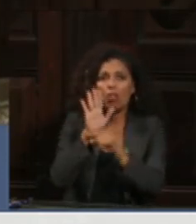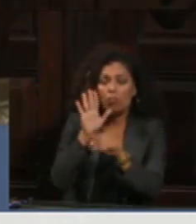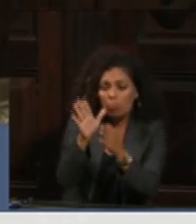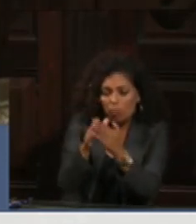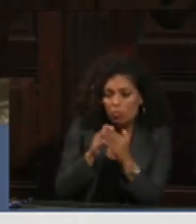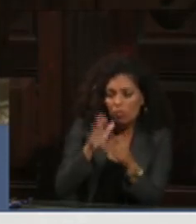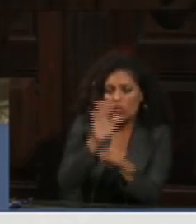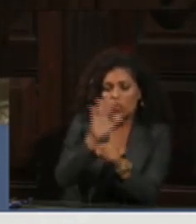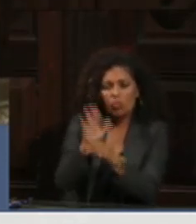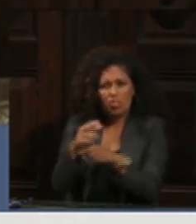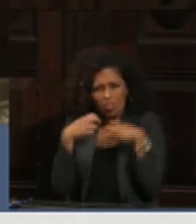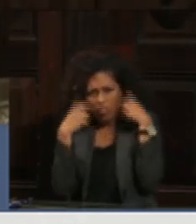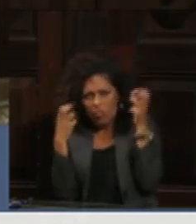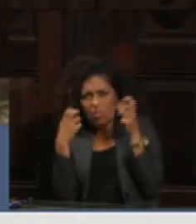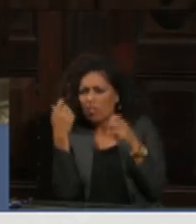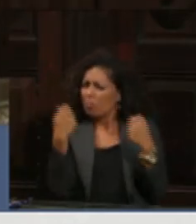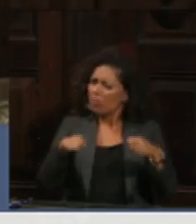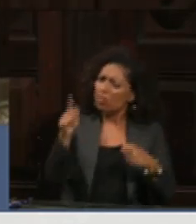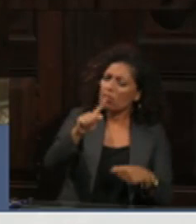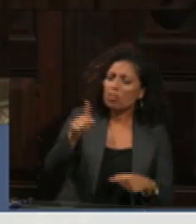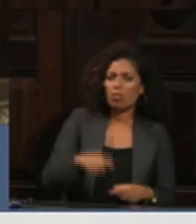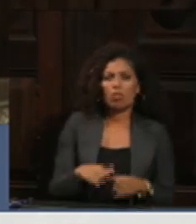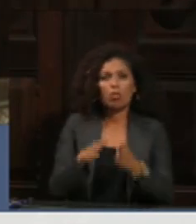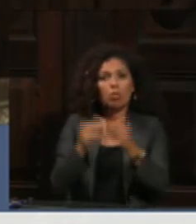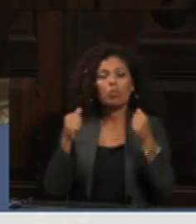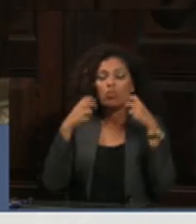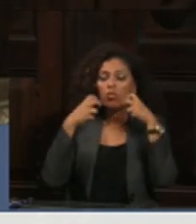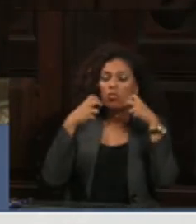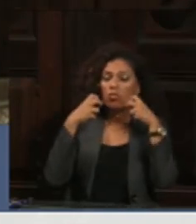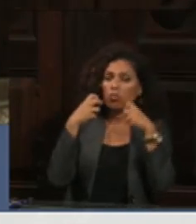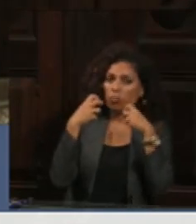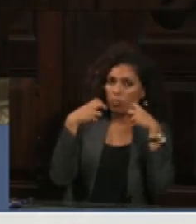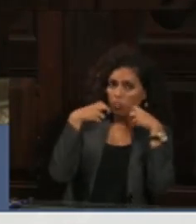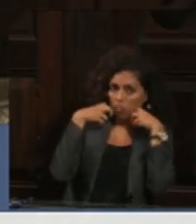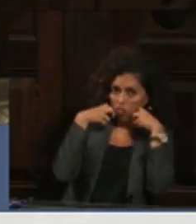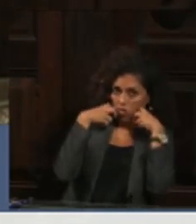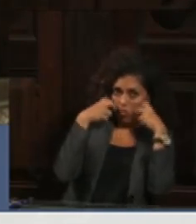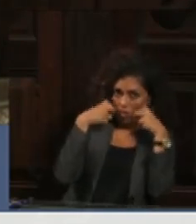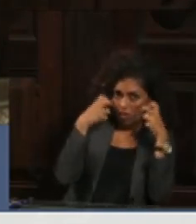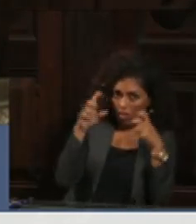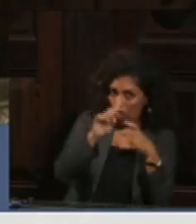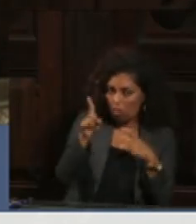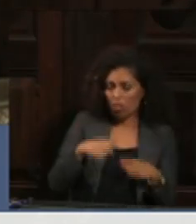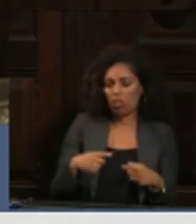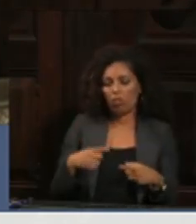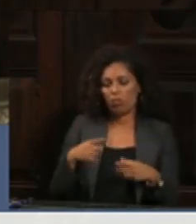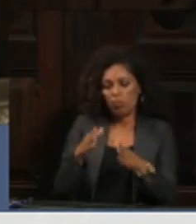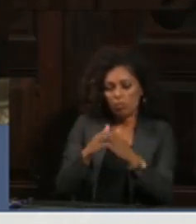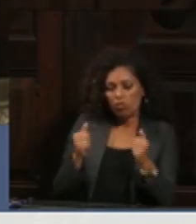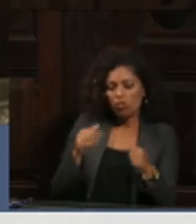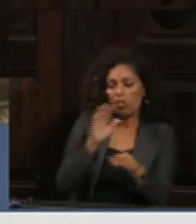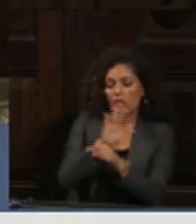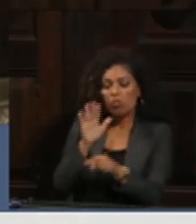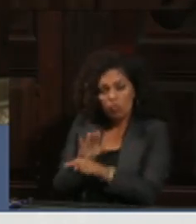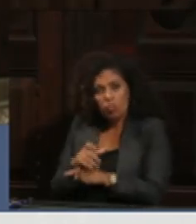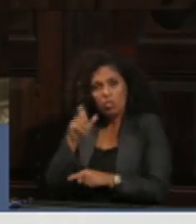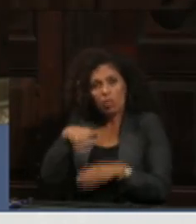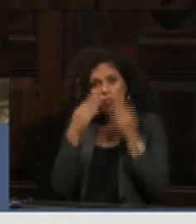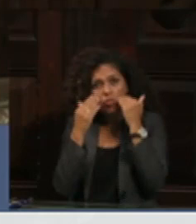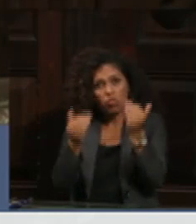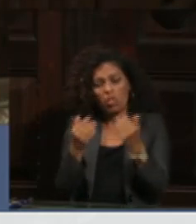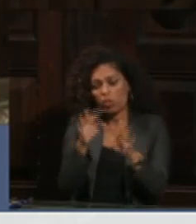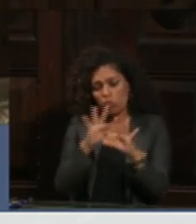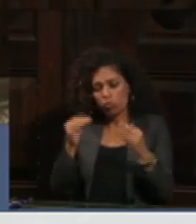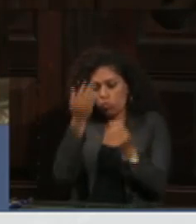Pedir ajuda é um reconhecimento que nós não somos autossuficientes, que nós não viemos sabendo fazer